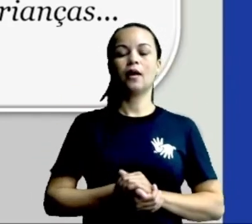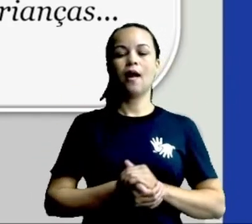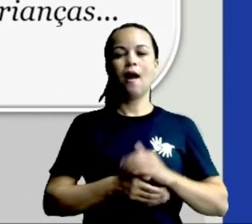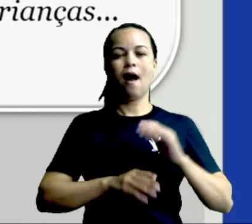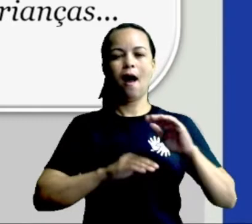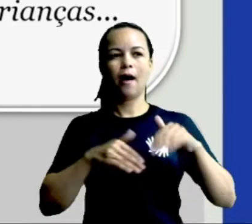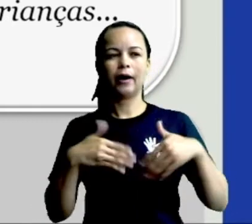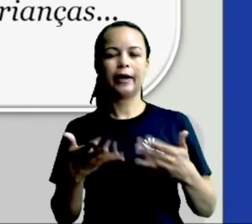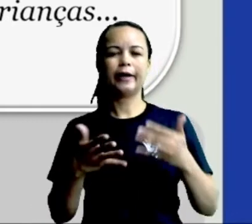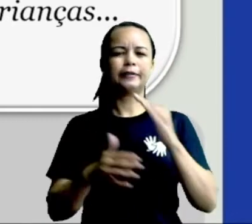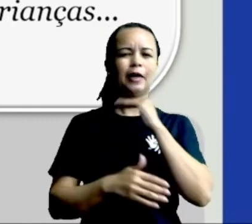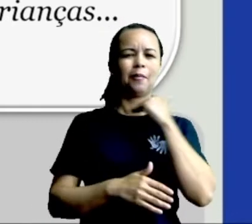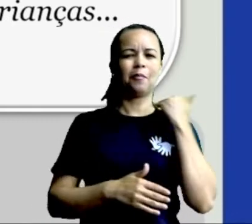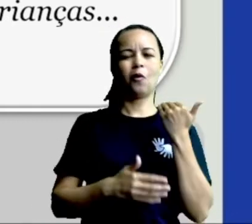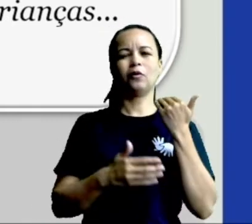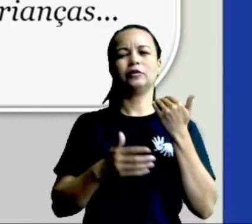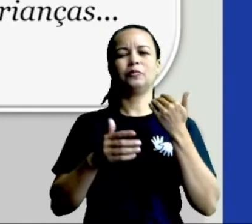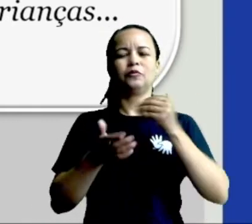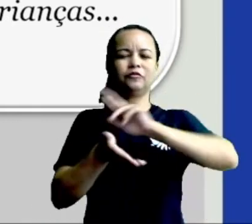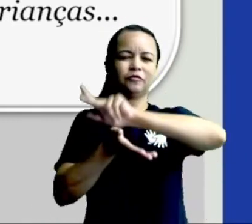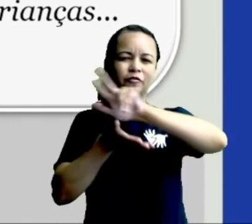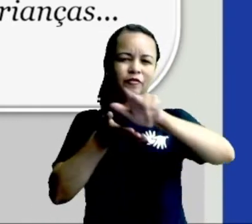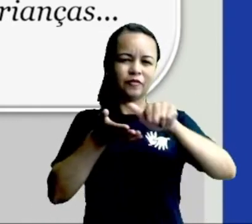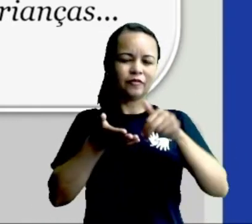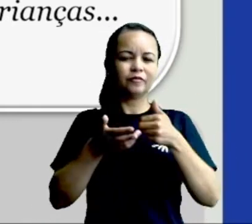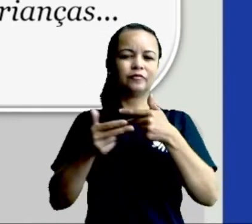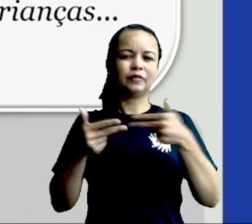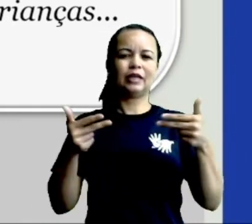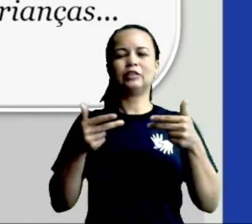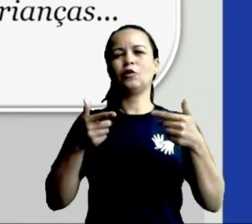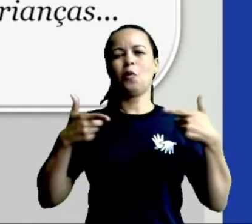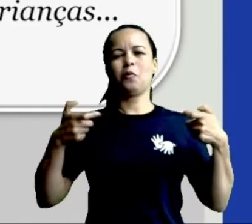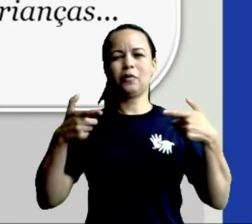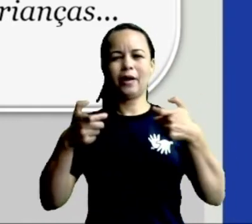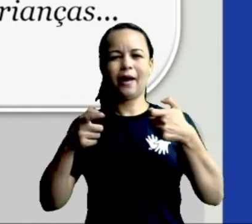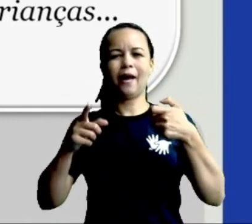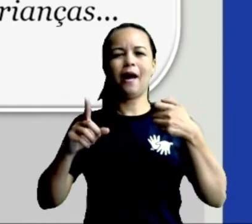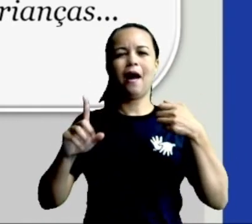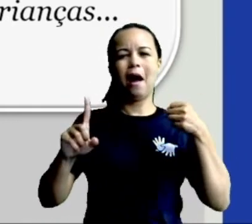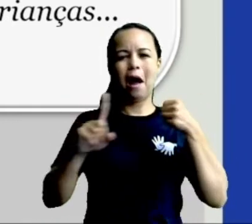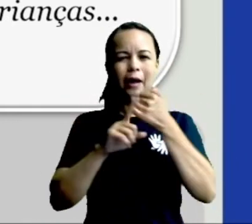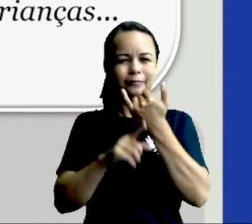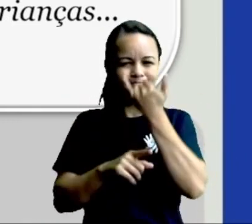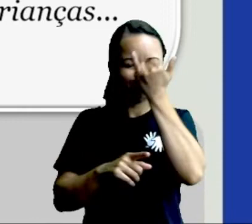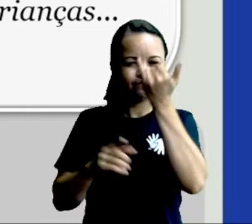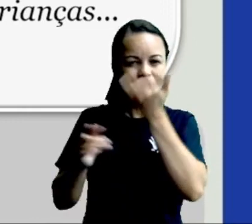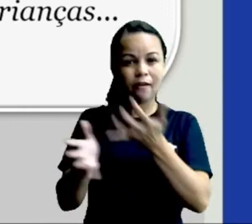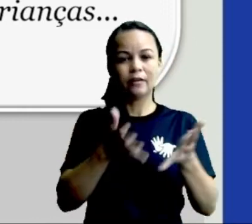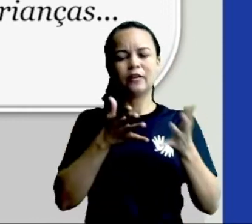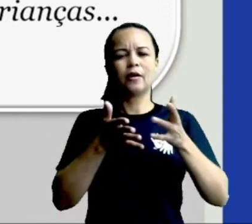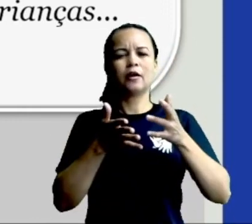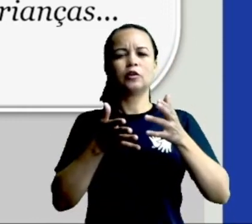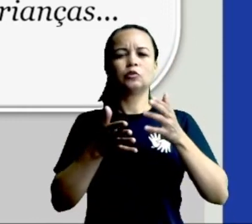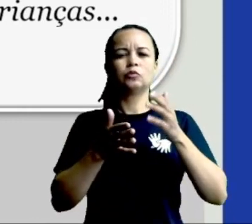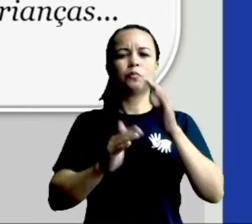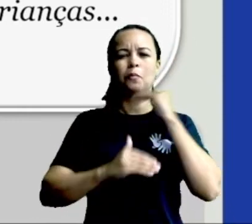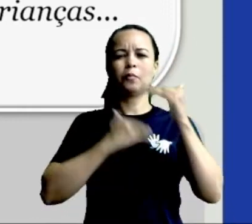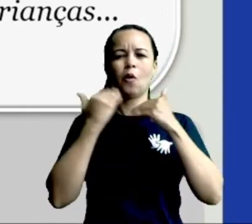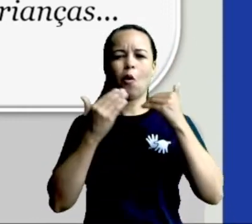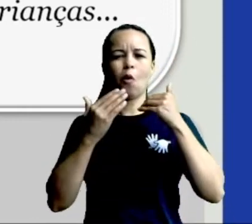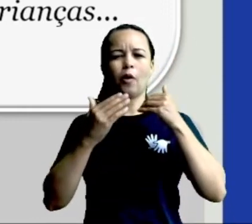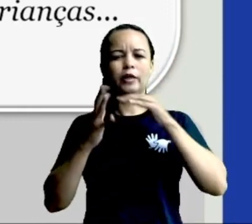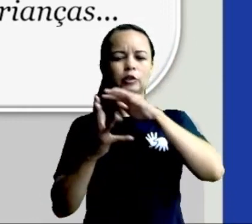de a morte ser causada por dezenas de fatores, como guerras, acidentes, morrem todo ano milhares de pessoas